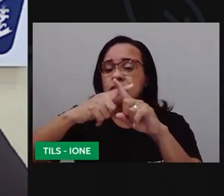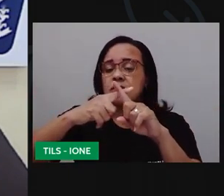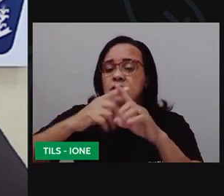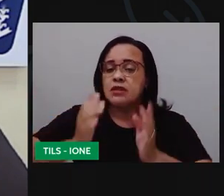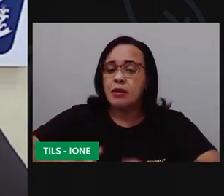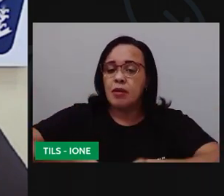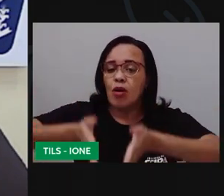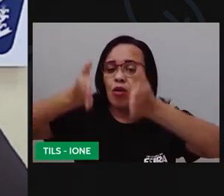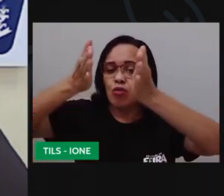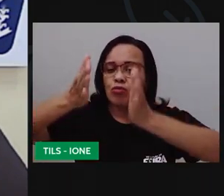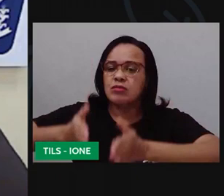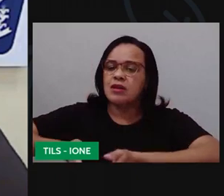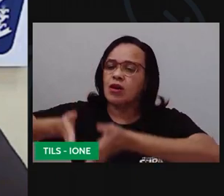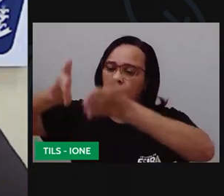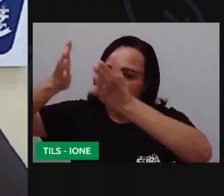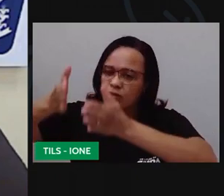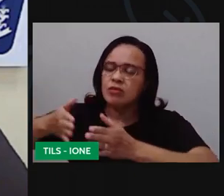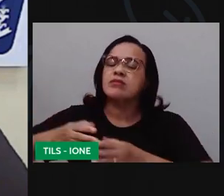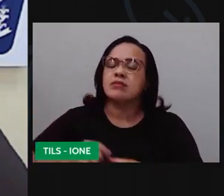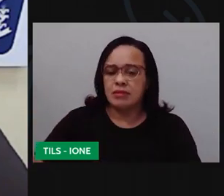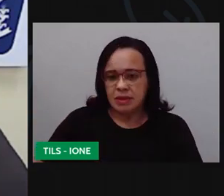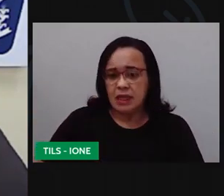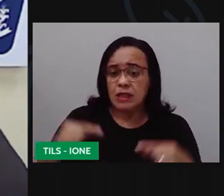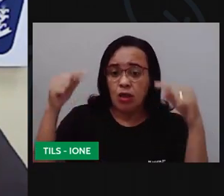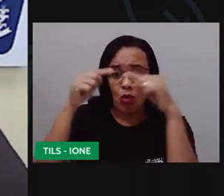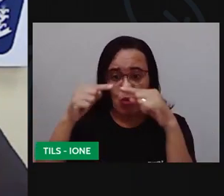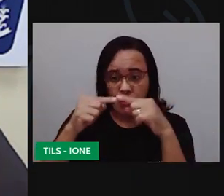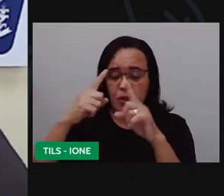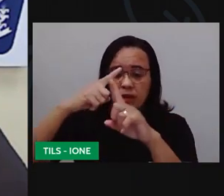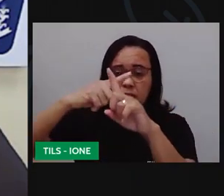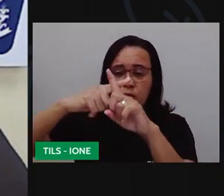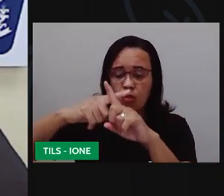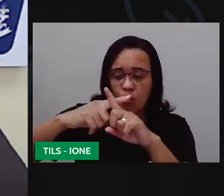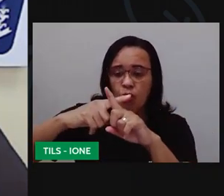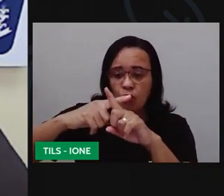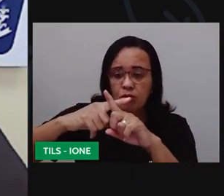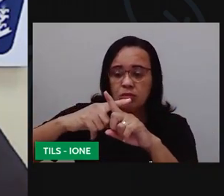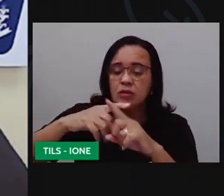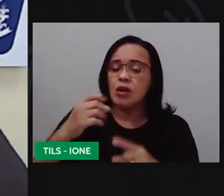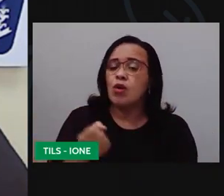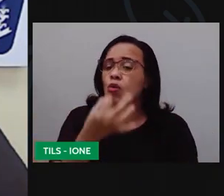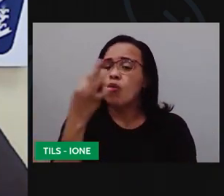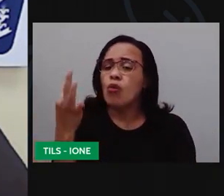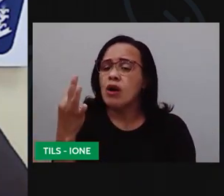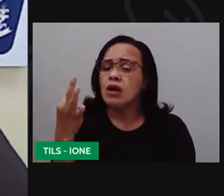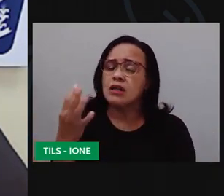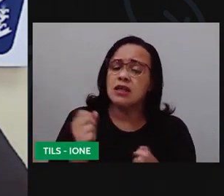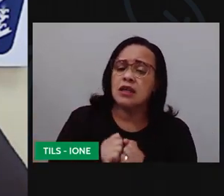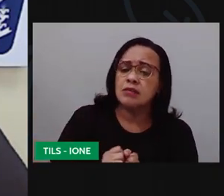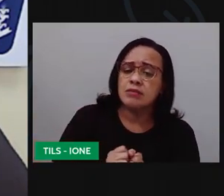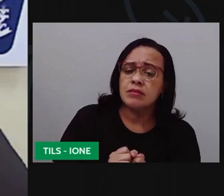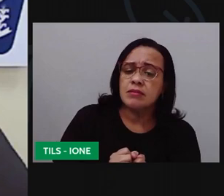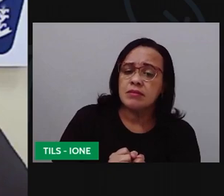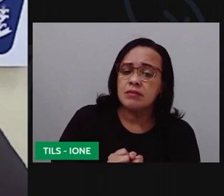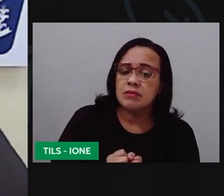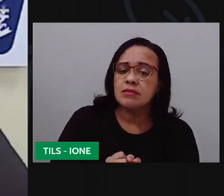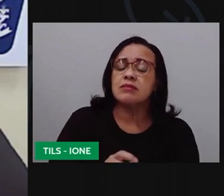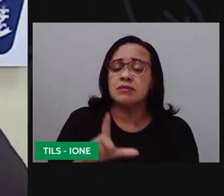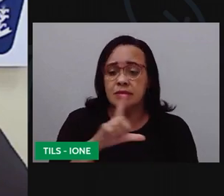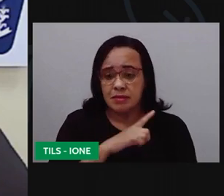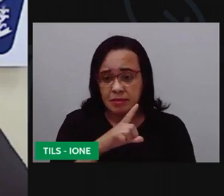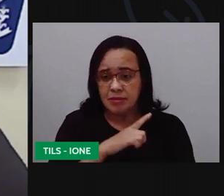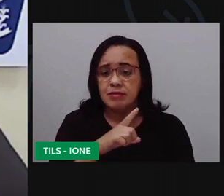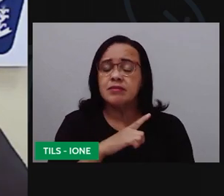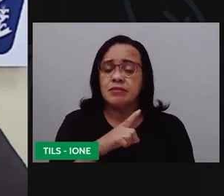quantidade de colunas. Isso é a multiplicação. São quantas vezes uma determinada coisa aparece.